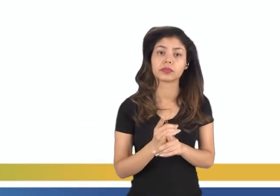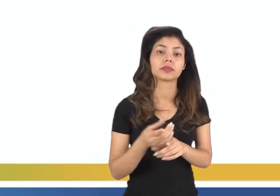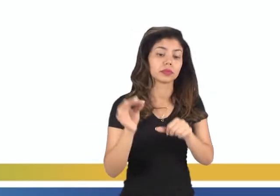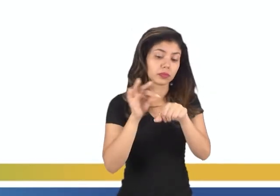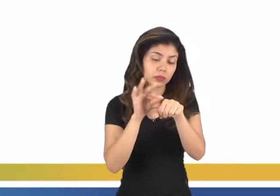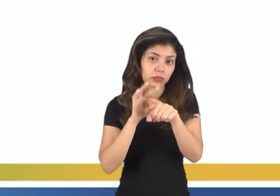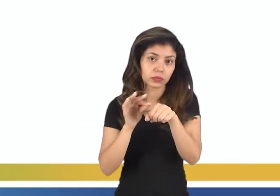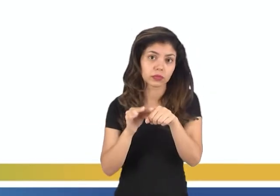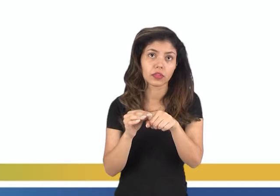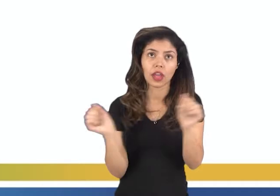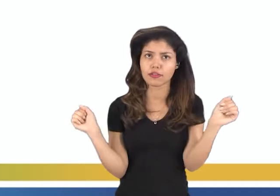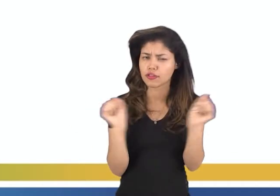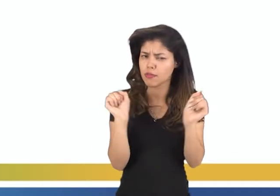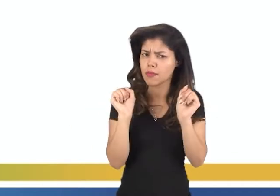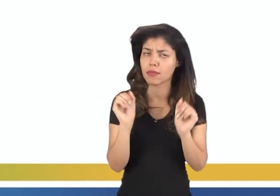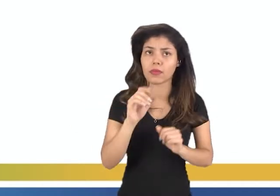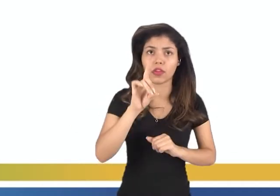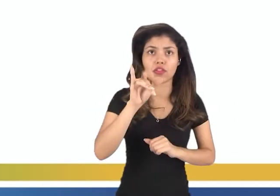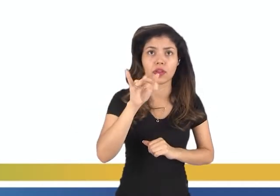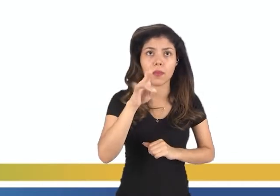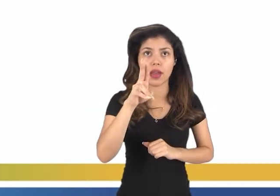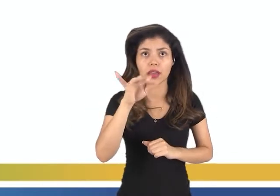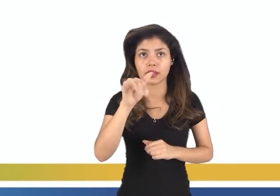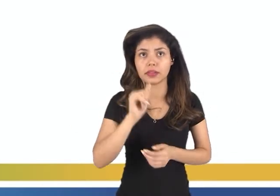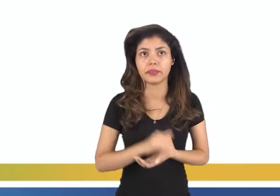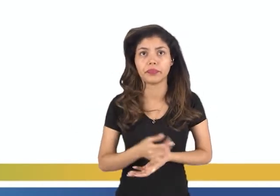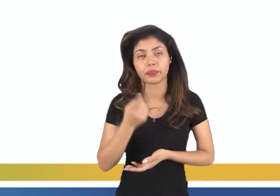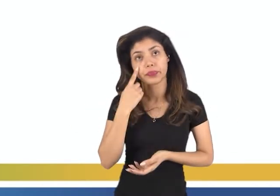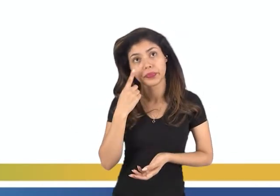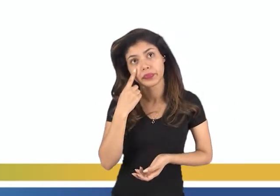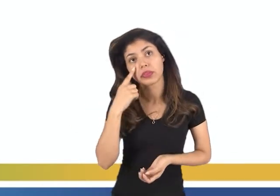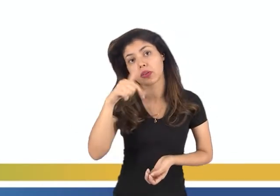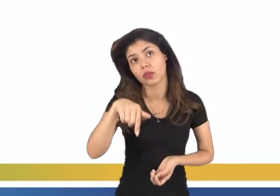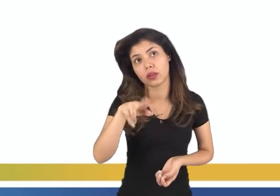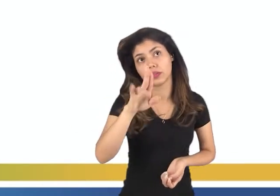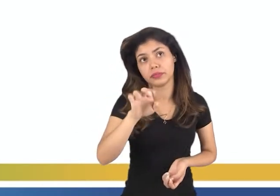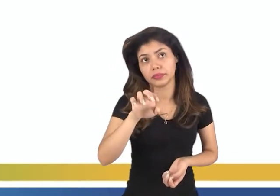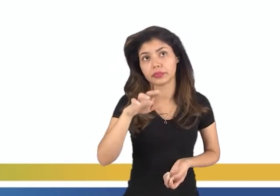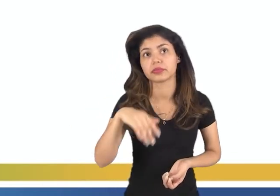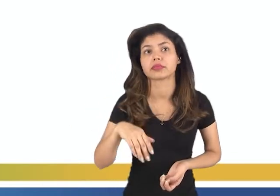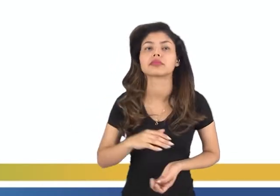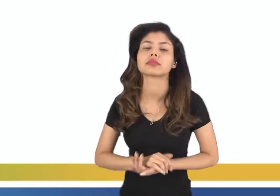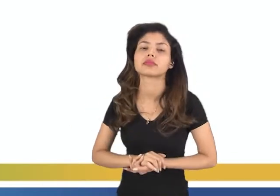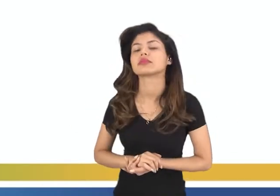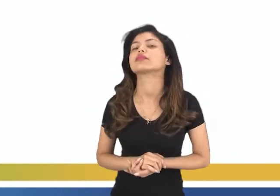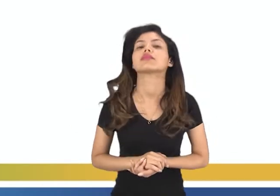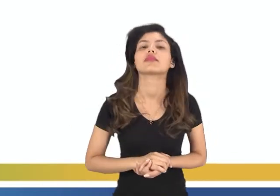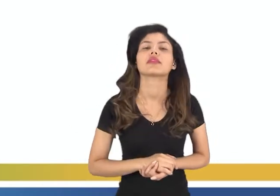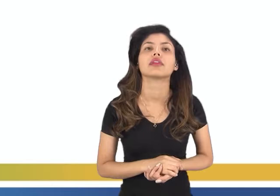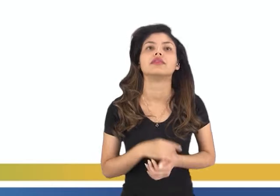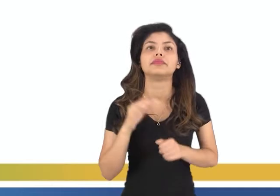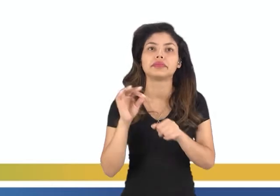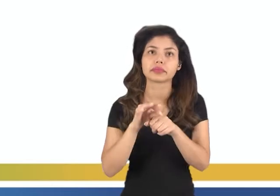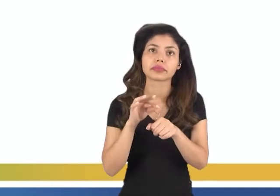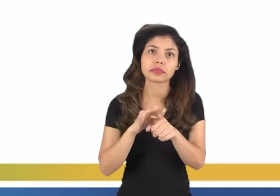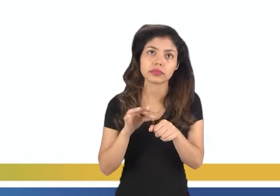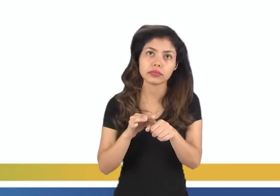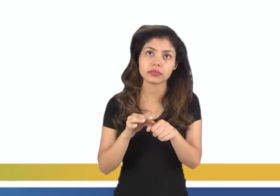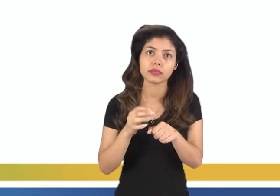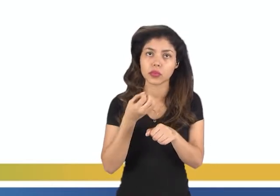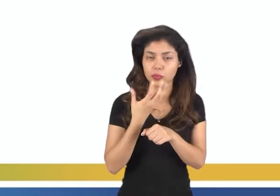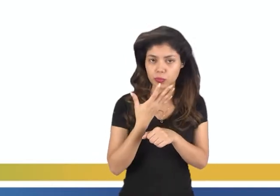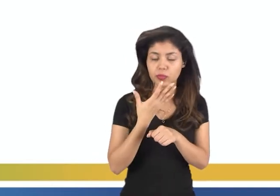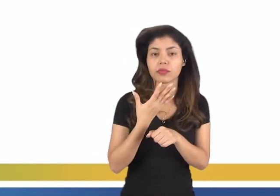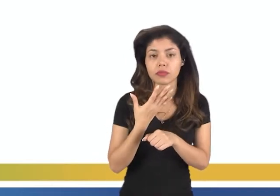morango é demais, né? Eu observei que tem um quê? Tem um quê? Descobri que morango é demais.